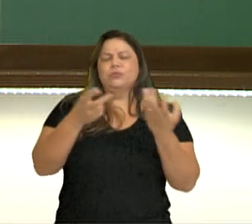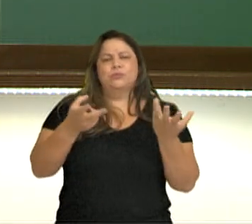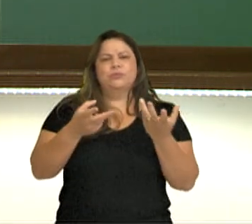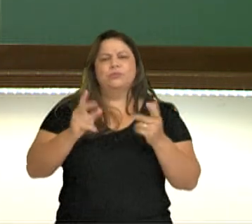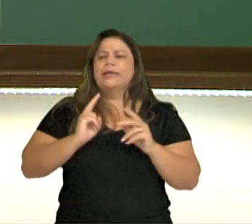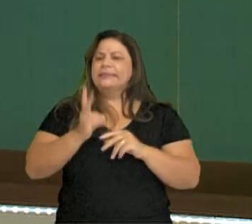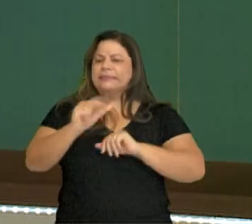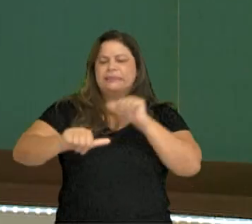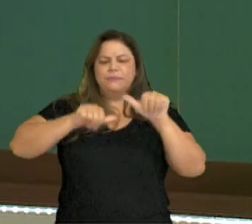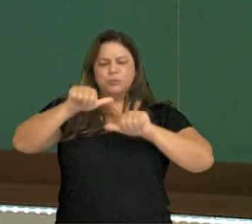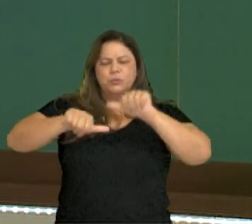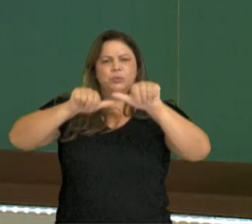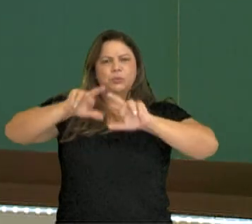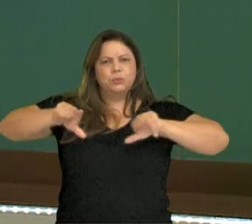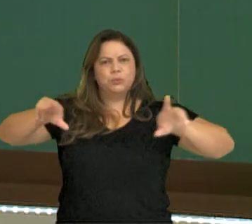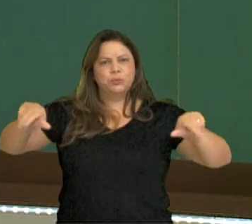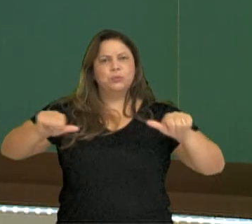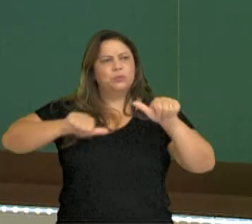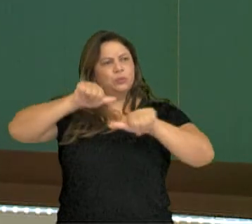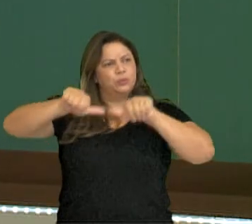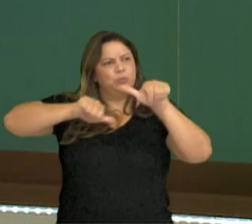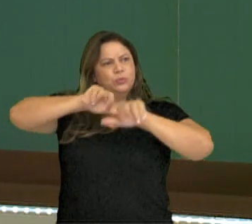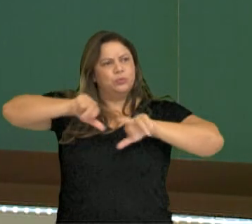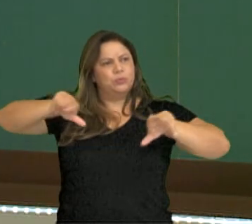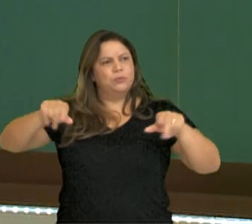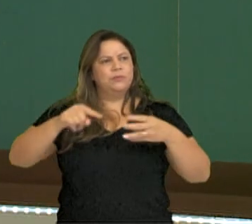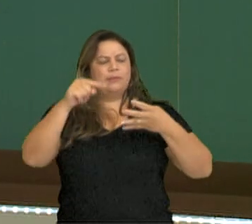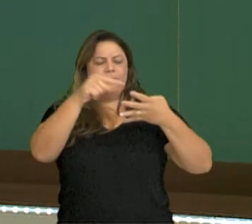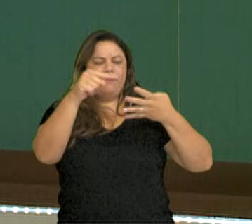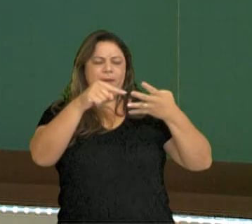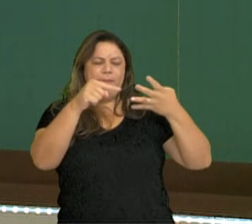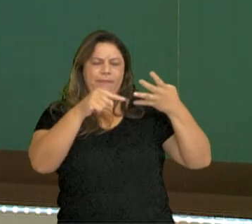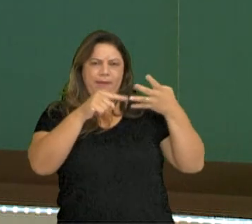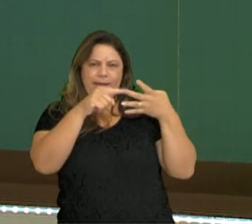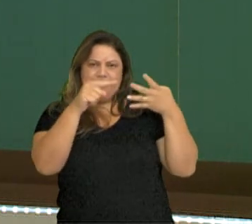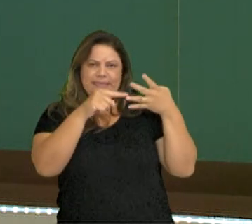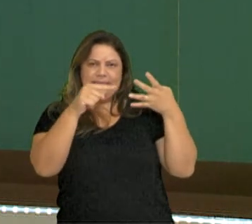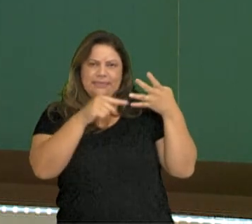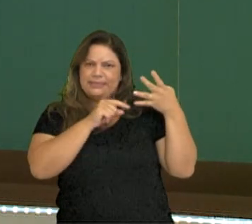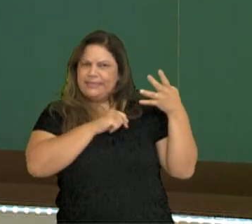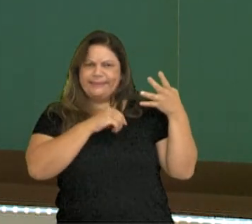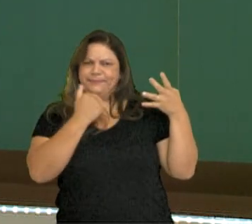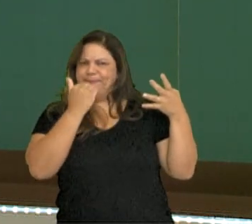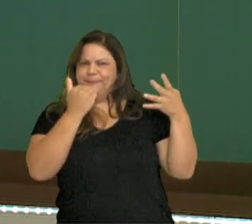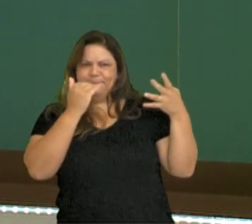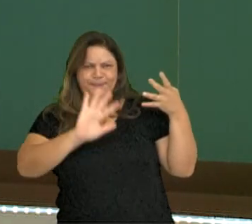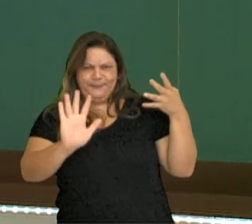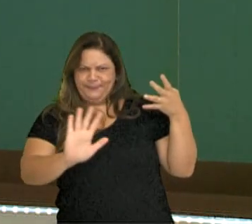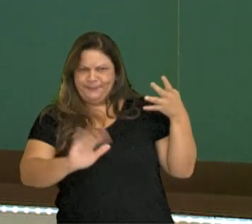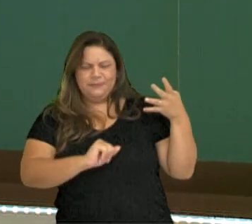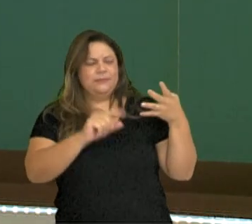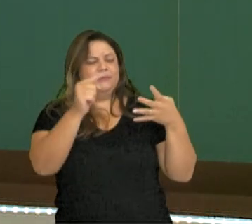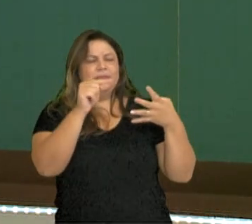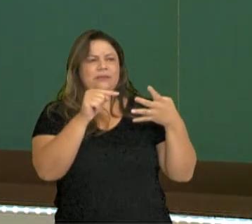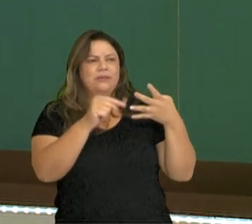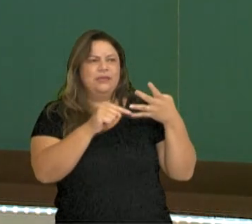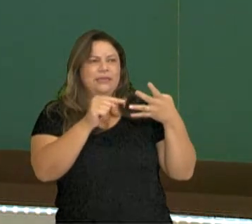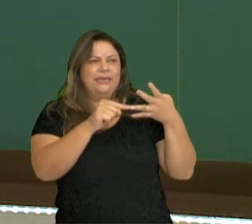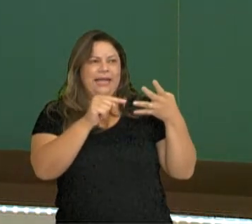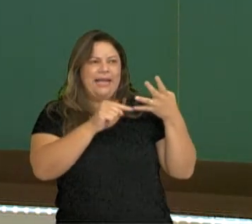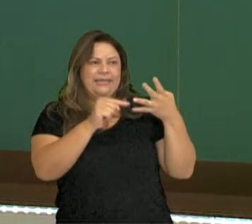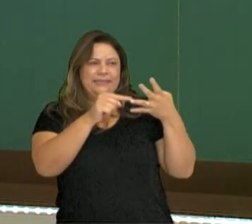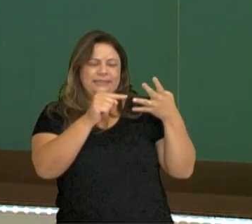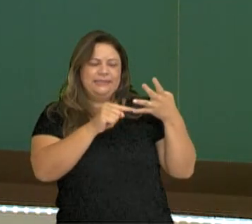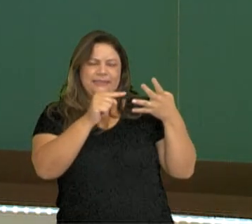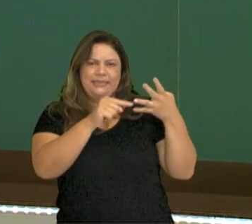mutação. Essas outras palavrinhas aqui, ó, permutação, conjugação e transdução, não tem nada a ver com isso, tá? Conjugação e transdução são